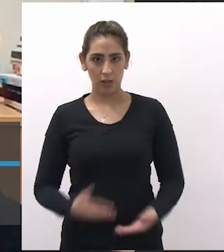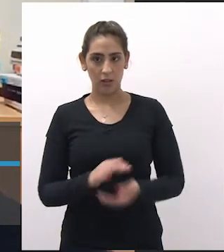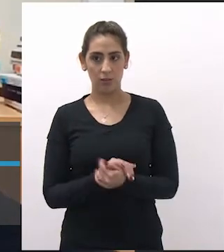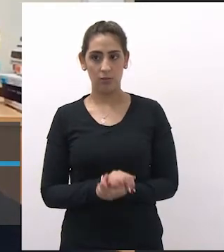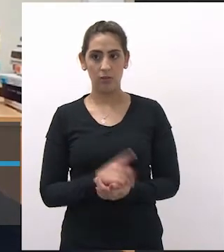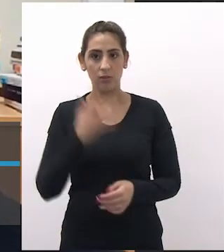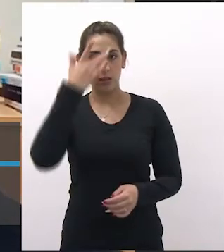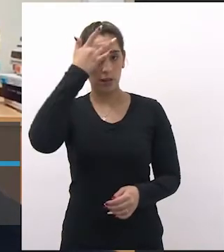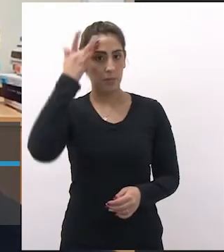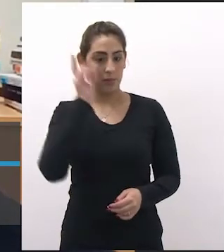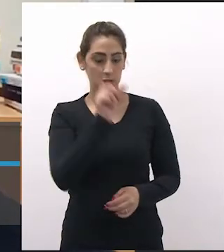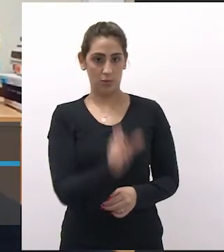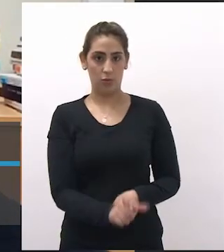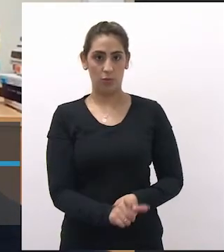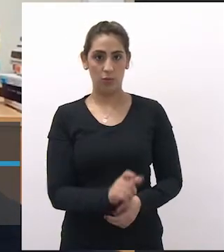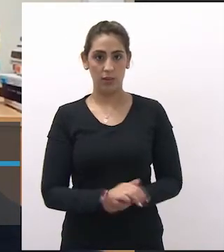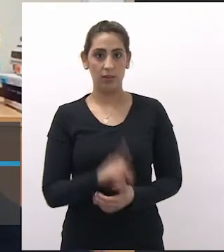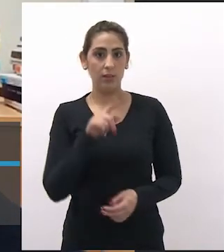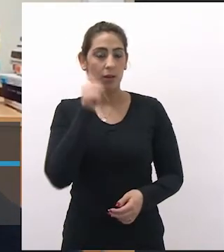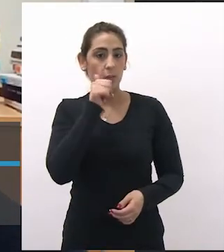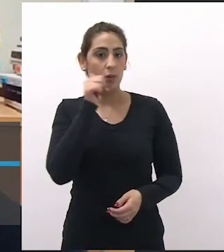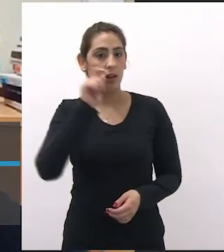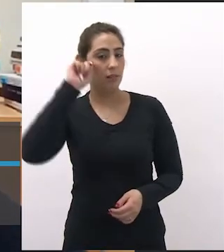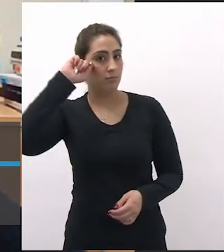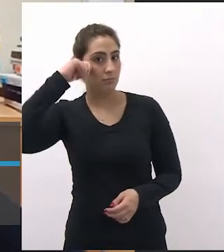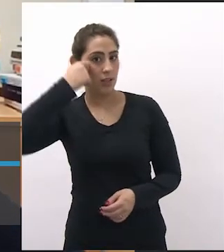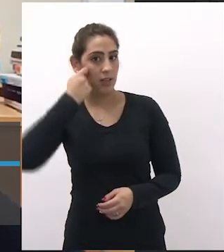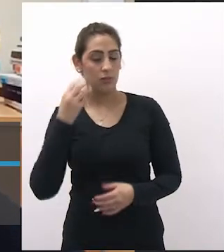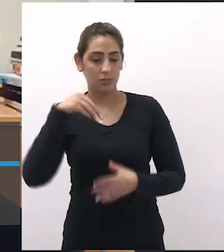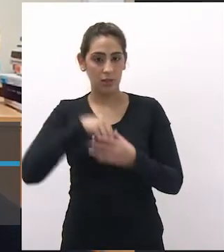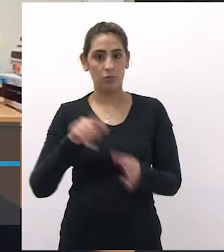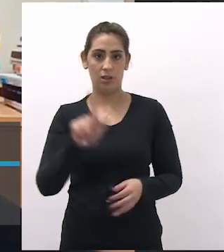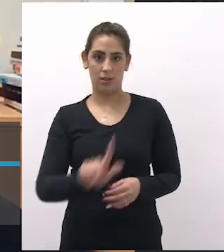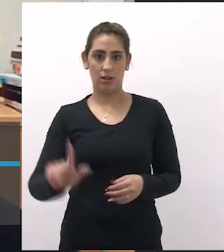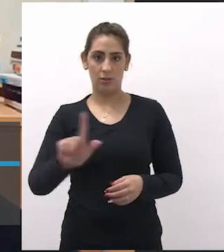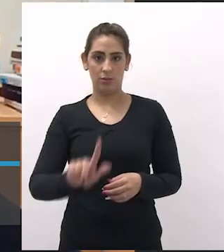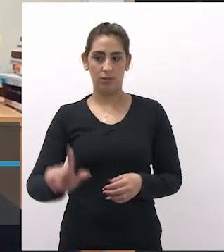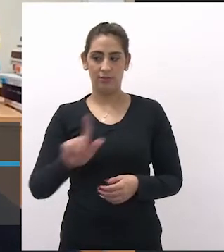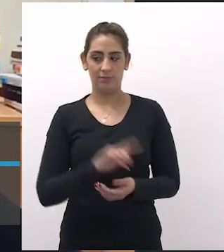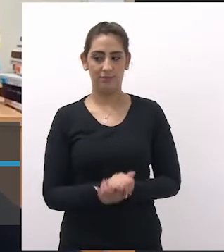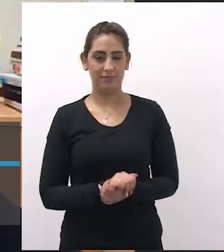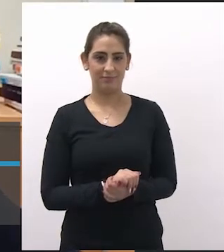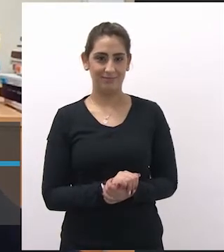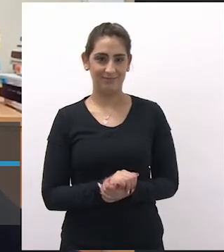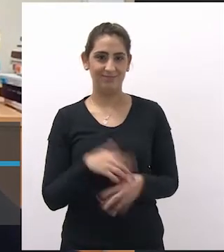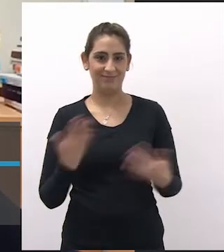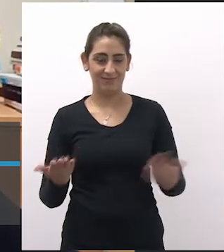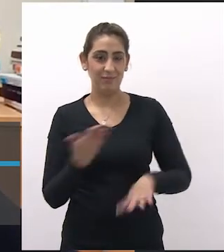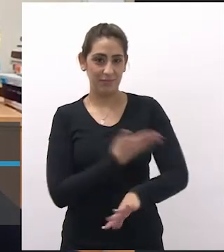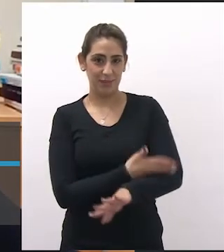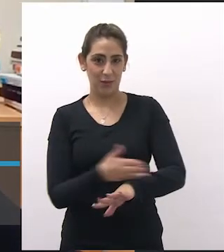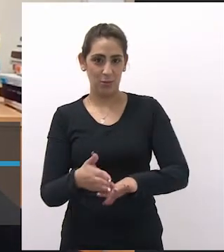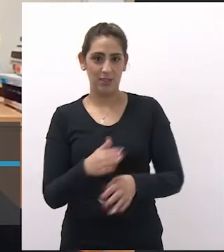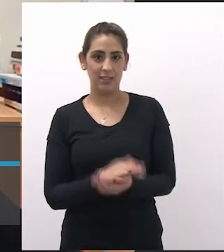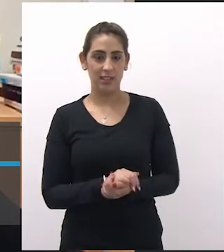da pessoa, né, da mulher negra na literatura. Então, para começar,